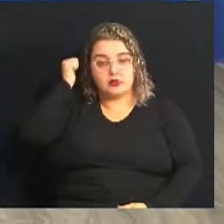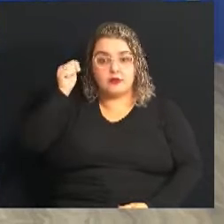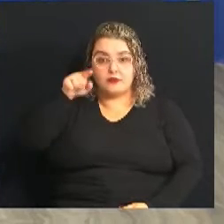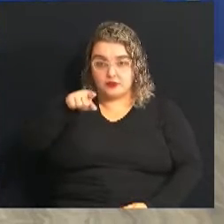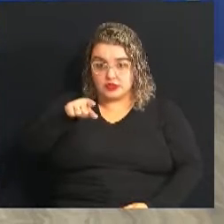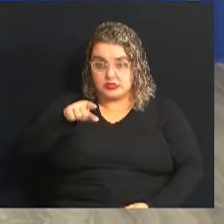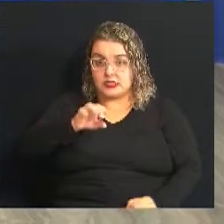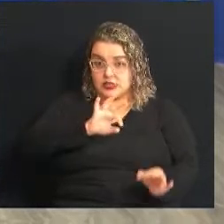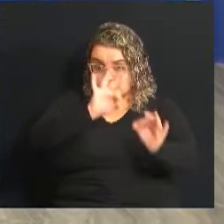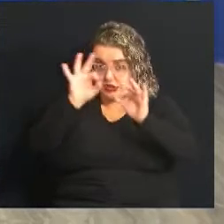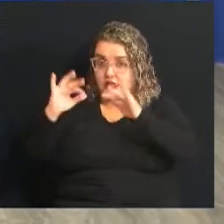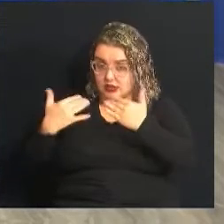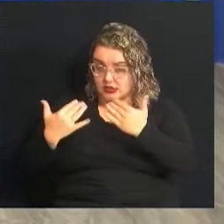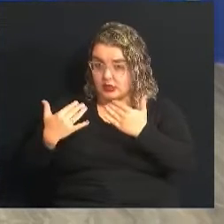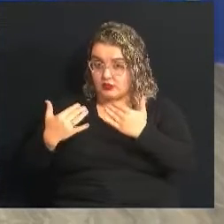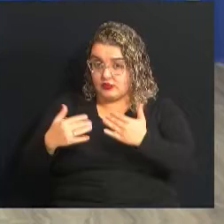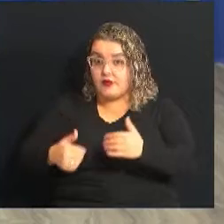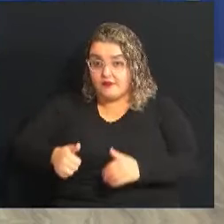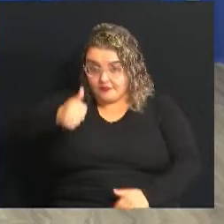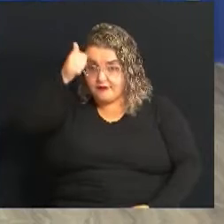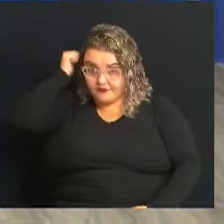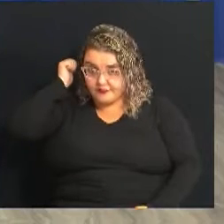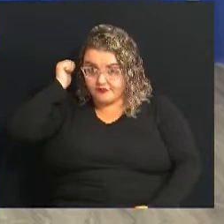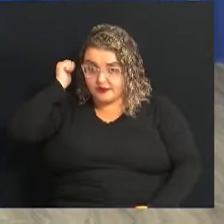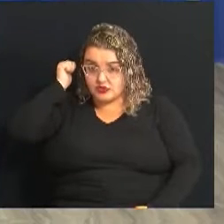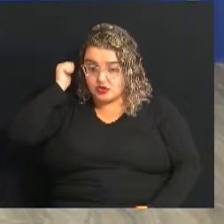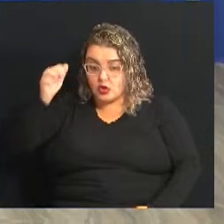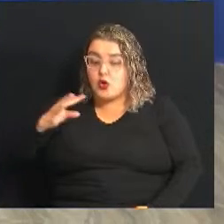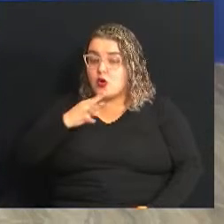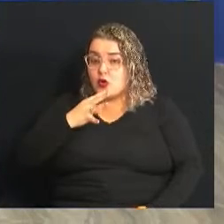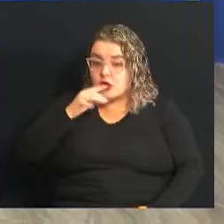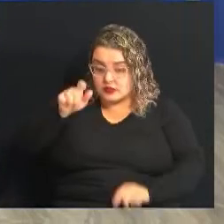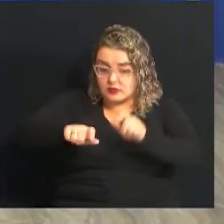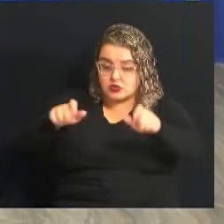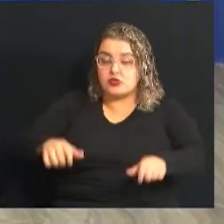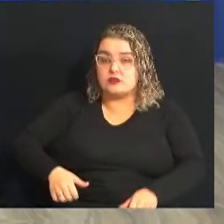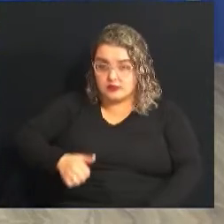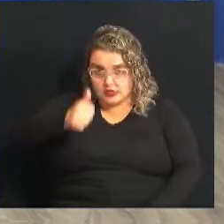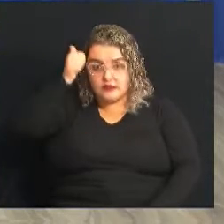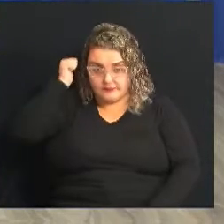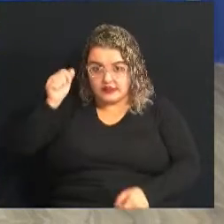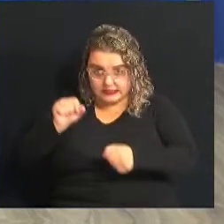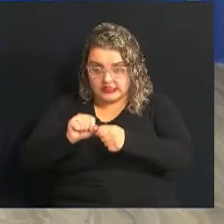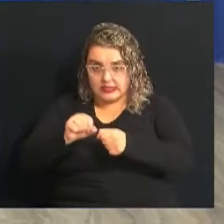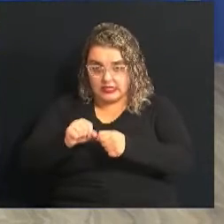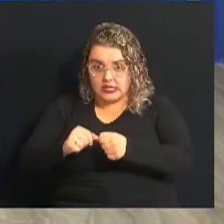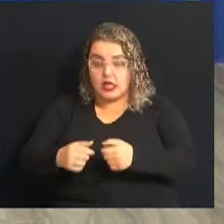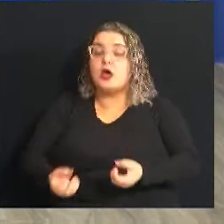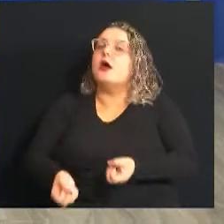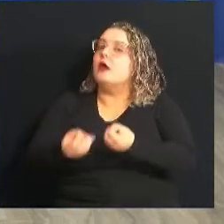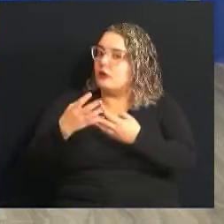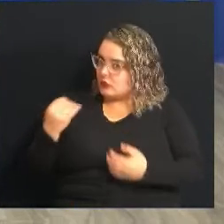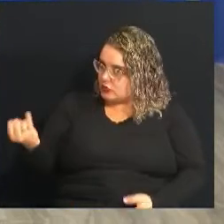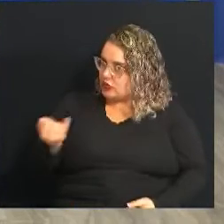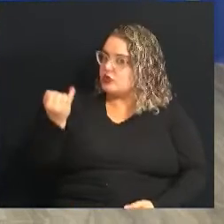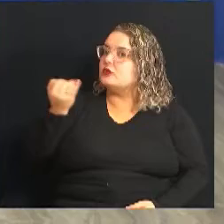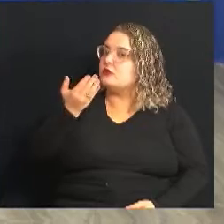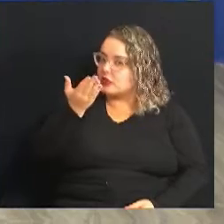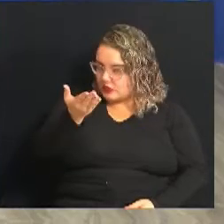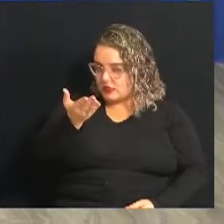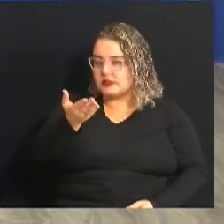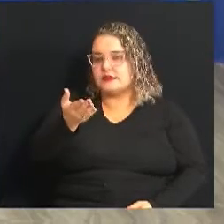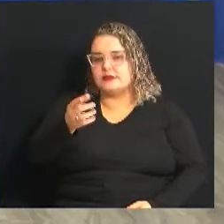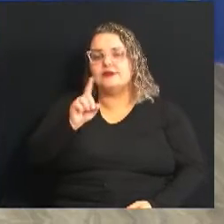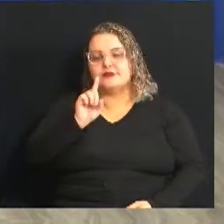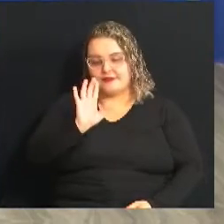nos acompanhando, vai prestar o vestibular? Conhece alguém que vai prestar o vestibular? Tem informações importantes então para você. Não sai